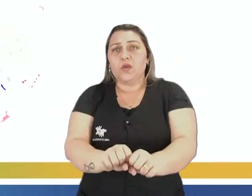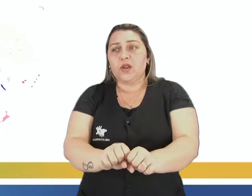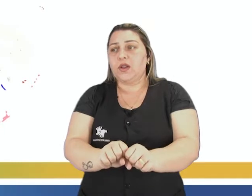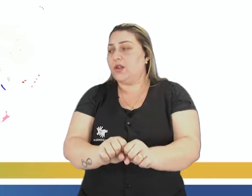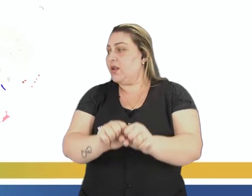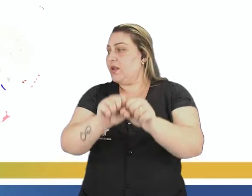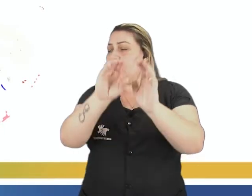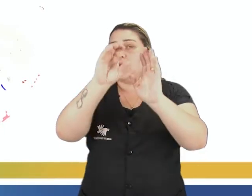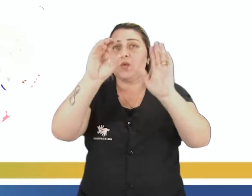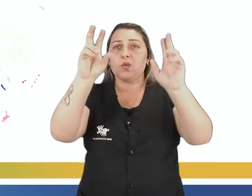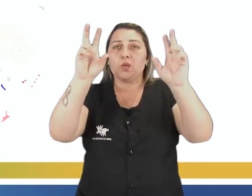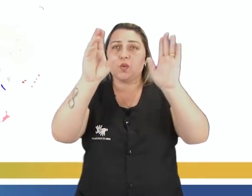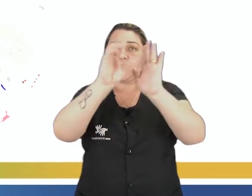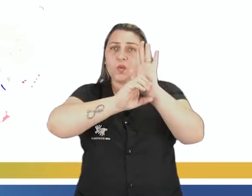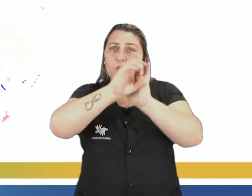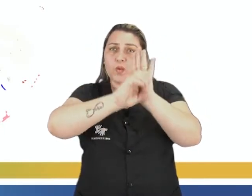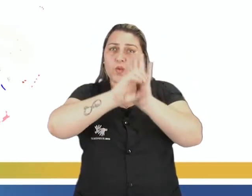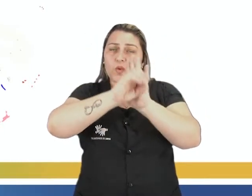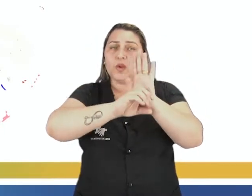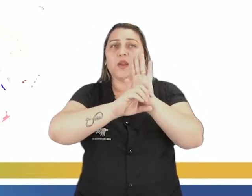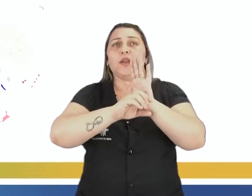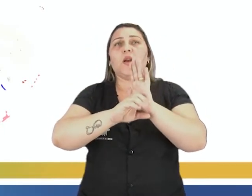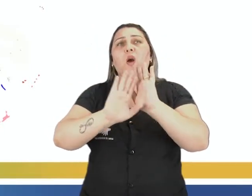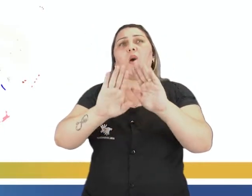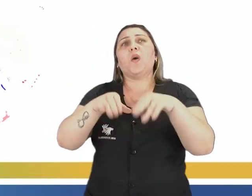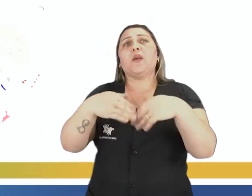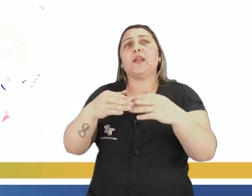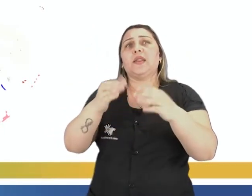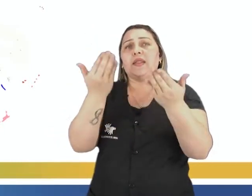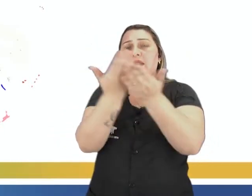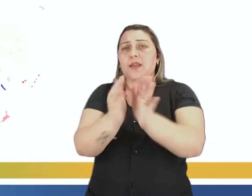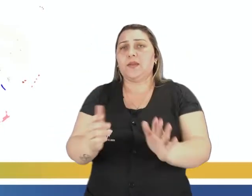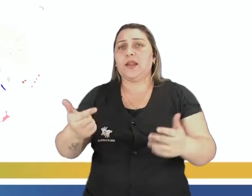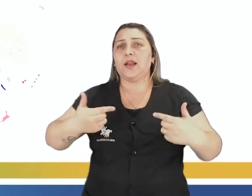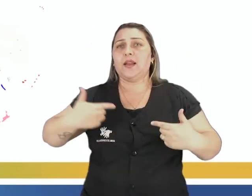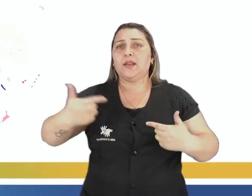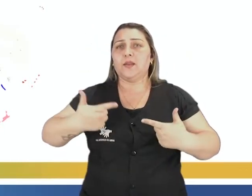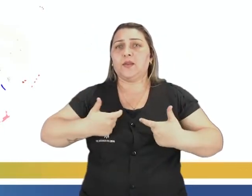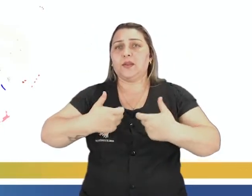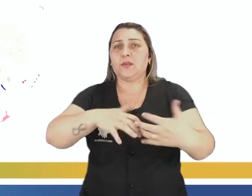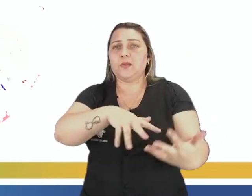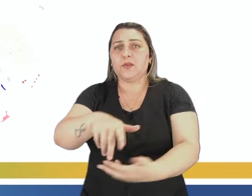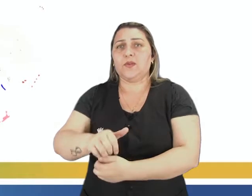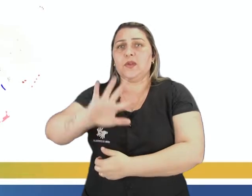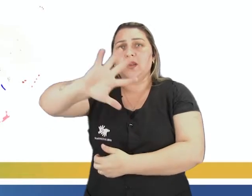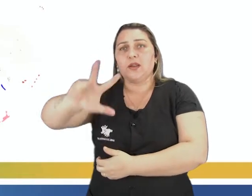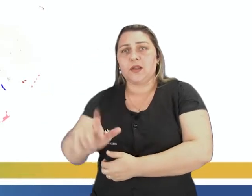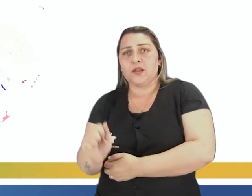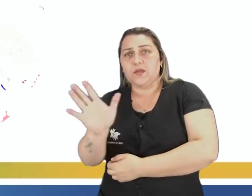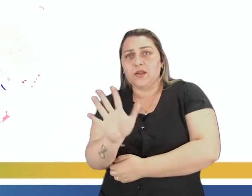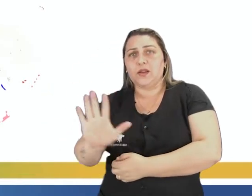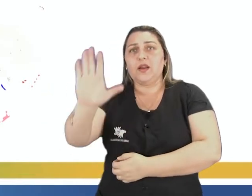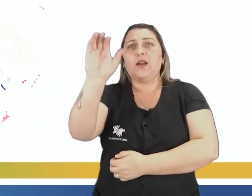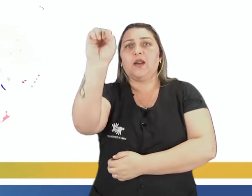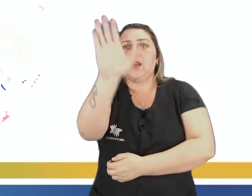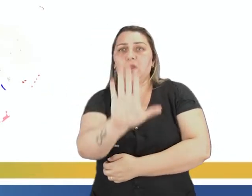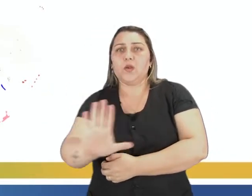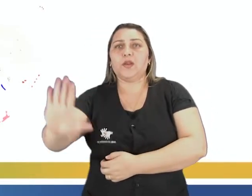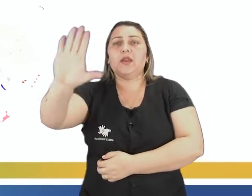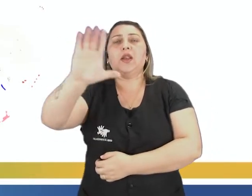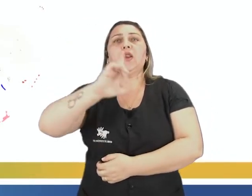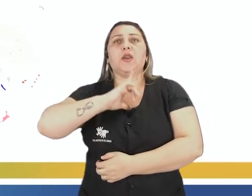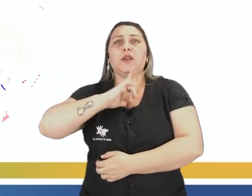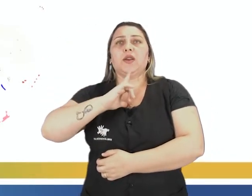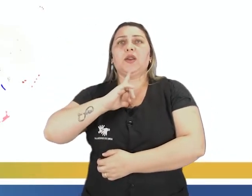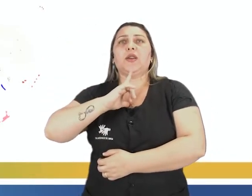conceitos de nosso primeiro ponto tem escrito o seguinte, ó: com o término da Segunda Guerra Mundial, a África e a Ásia e a Oceania viviam